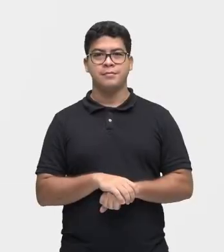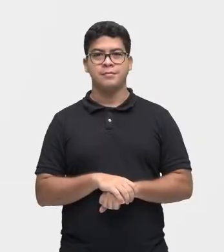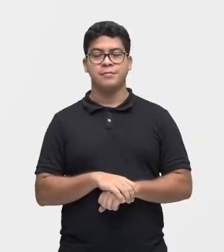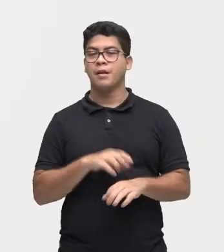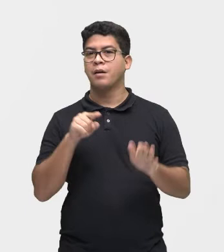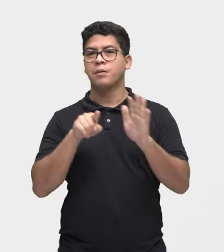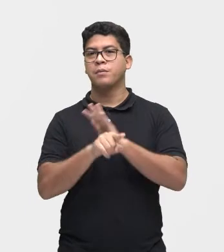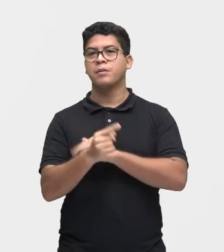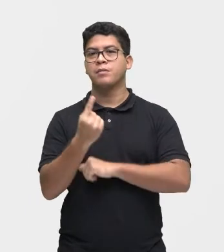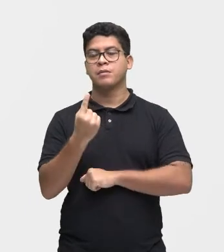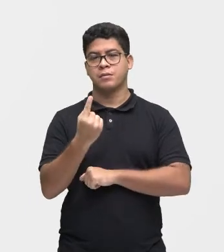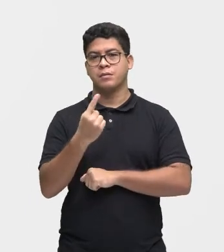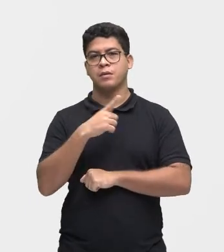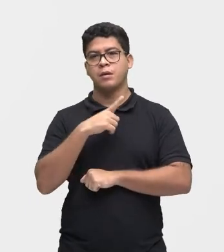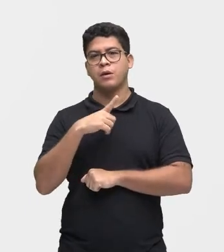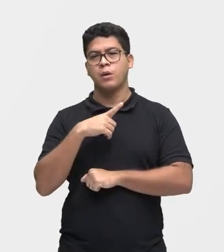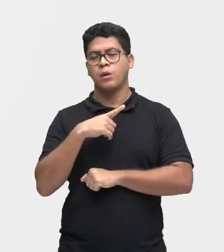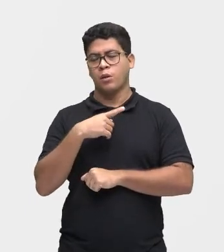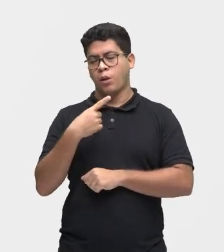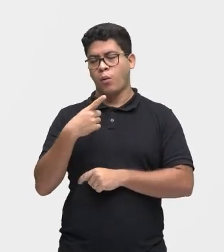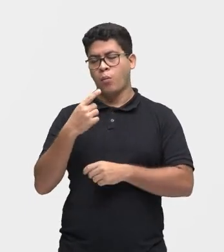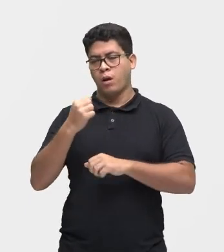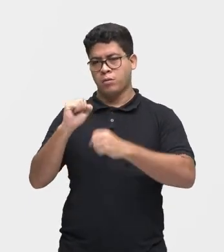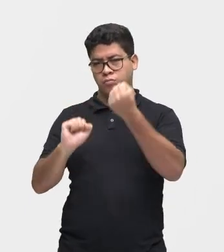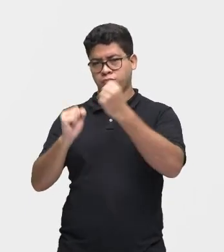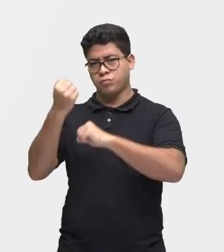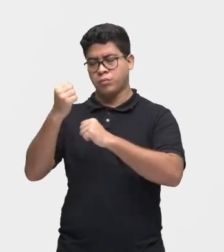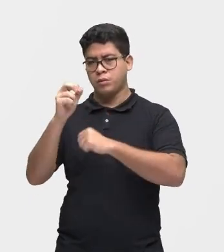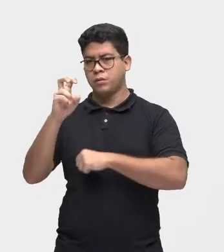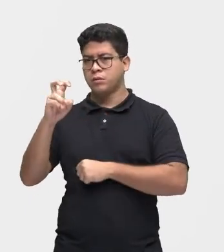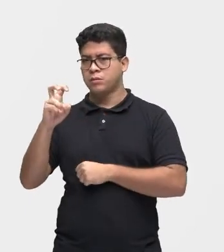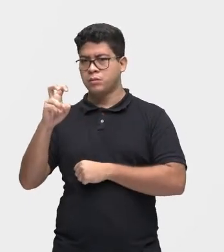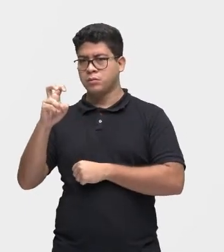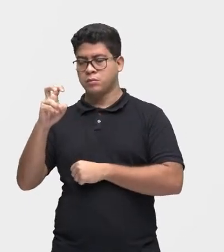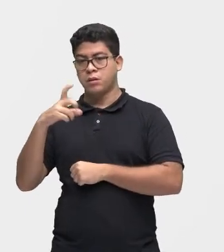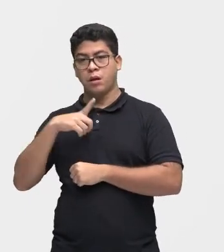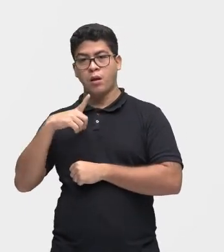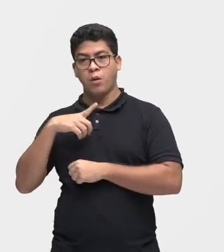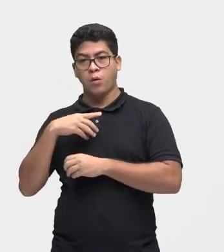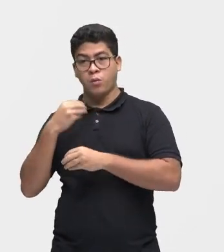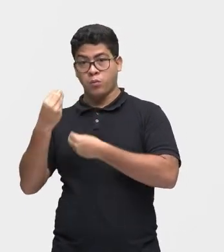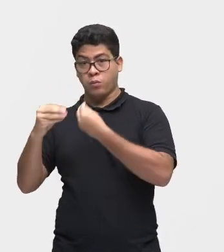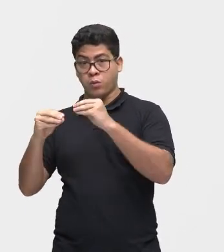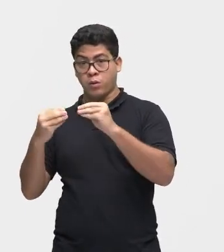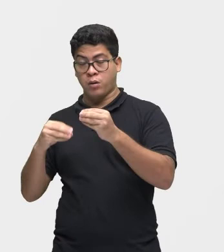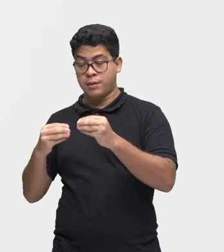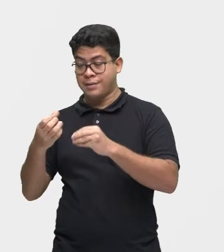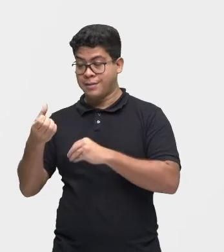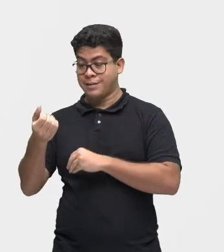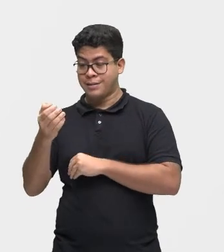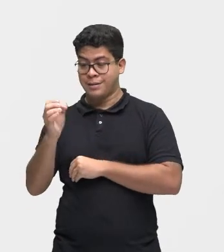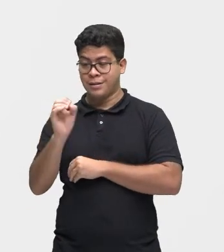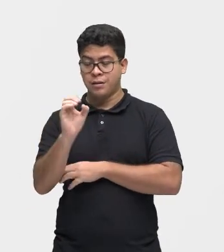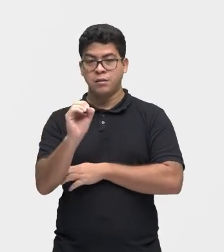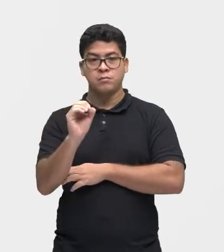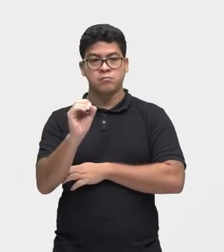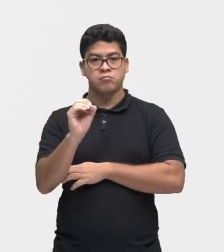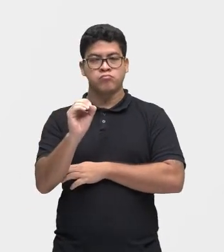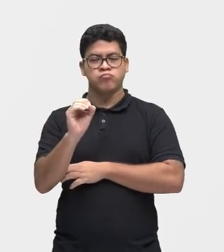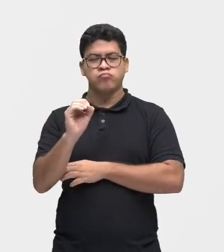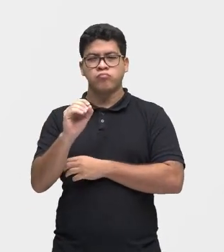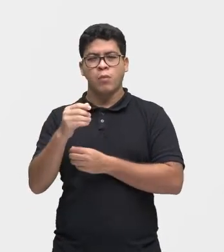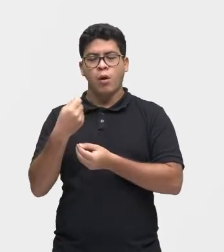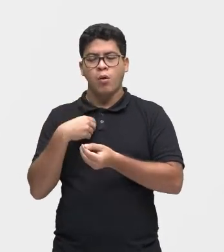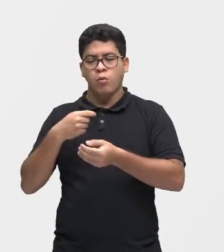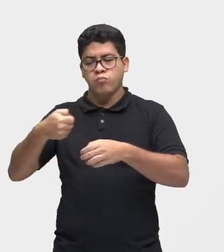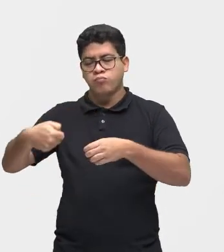Questão 1. Em uma indústria, 5 máquinas iguais produzem 600 peças em 5 dias. Vamos calcular quantas